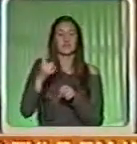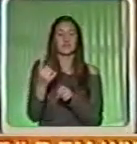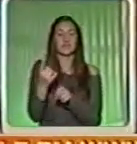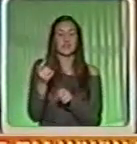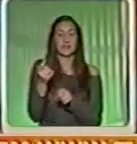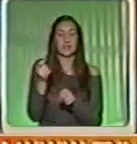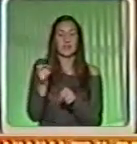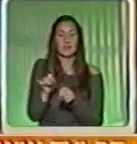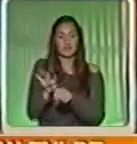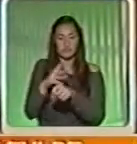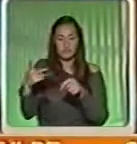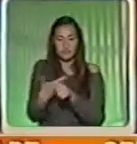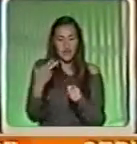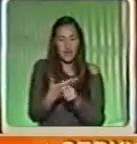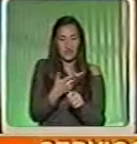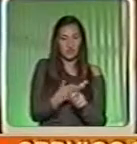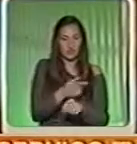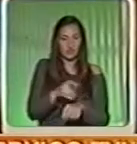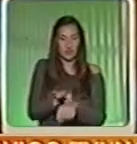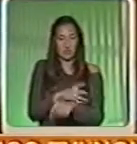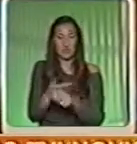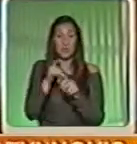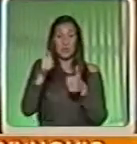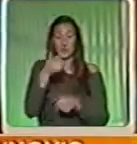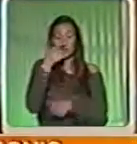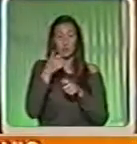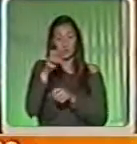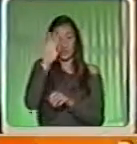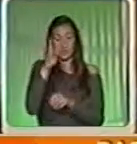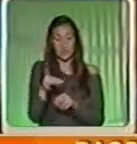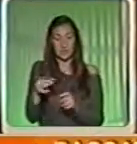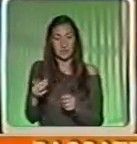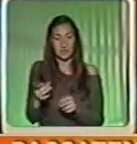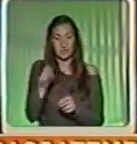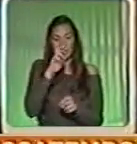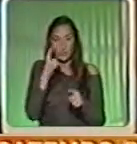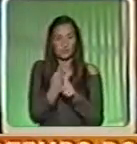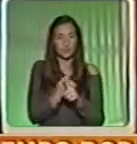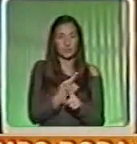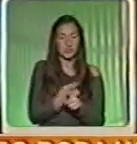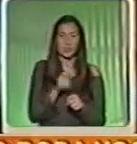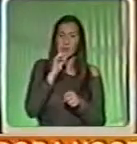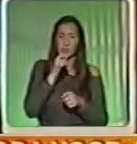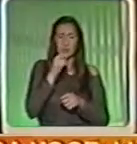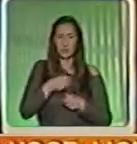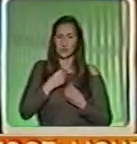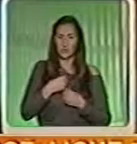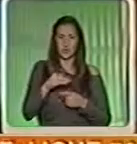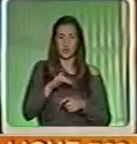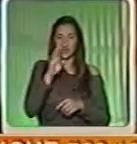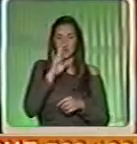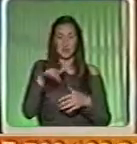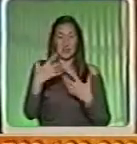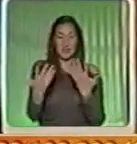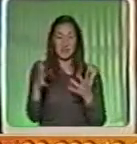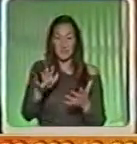sim. Ou é segredo? Claro, não. Não é segredo nenhum. Antes, pelo contrário, é bom que as pessoas saibam para... Minha querida, nunca se preocupe, porque pode dar as receitas todas. Não dá às suas mãos,